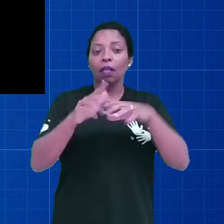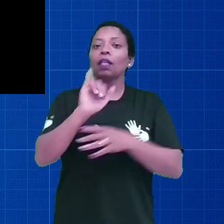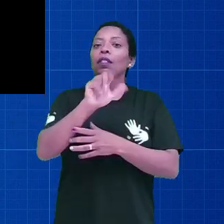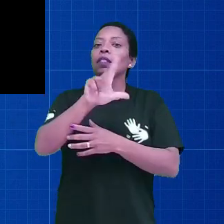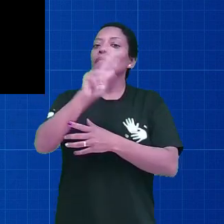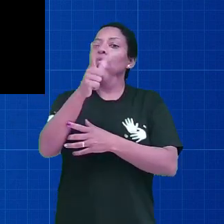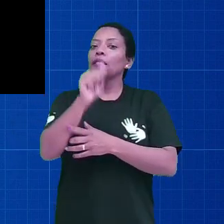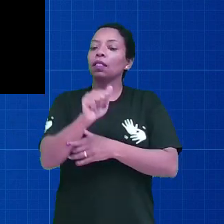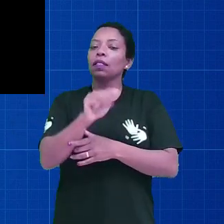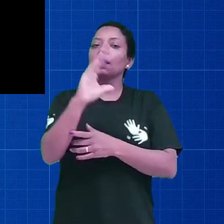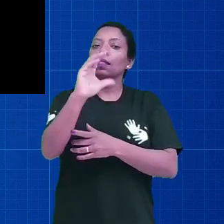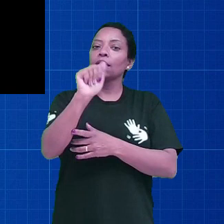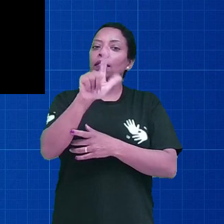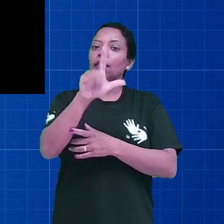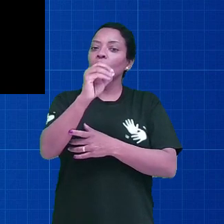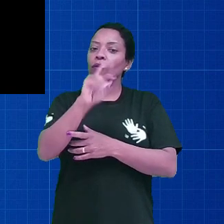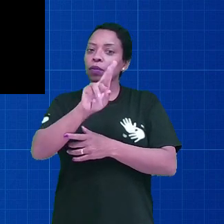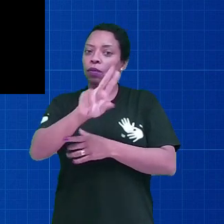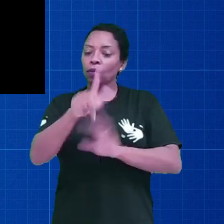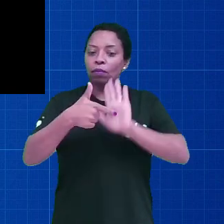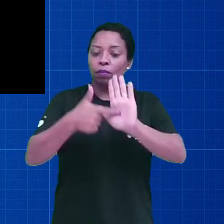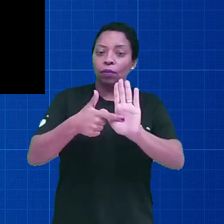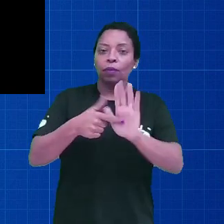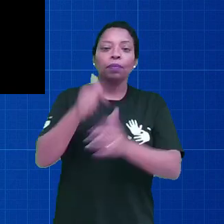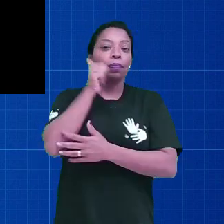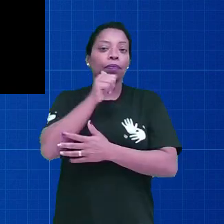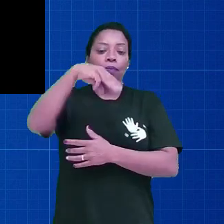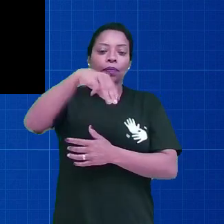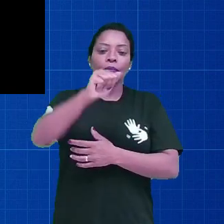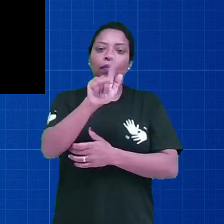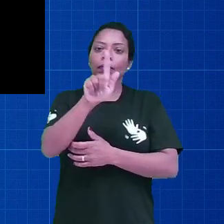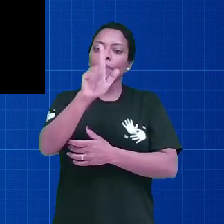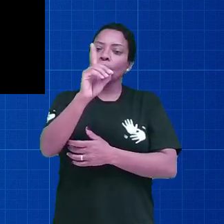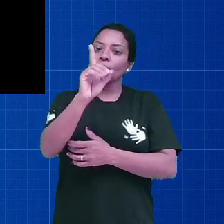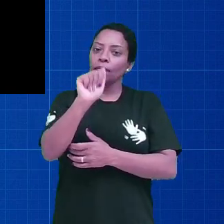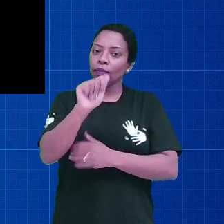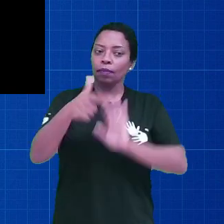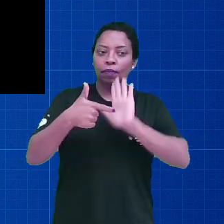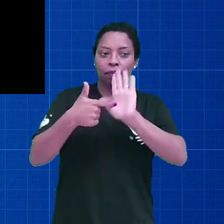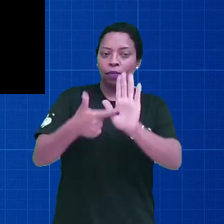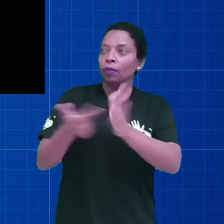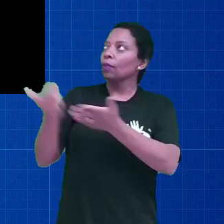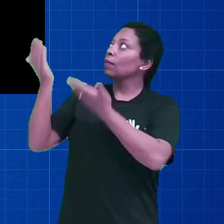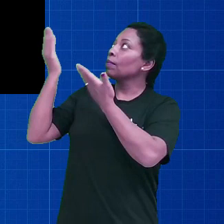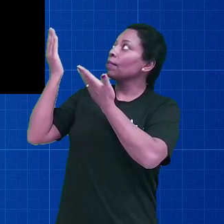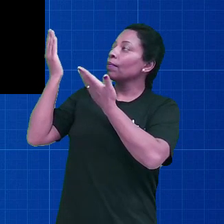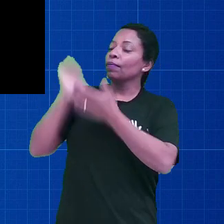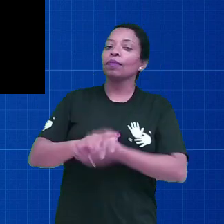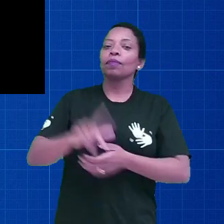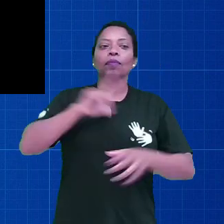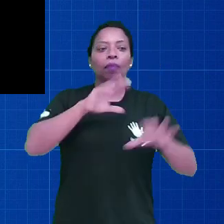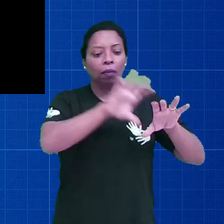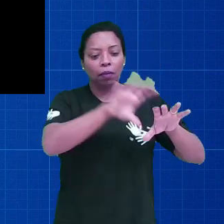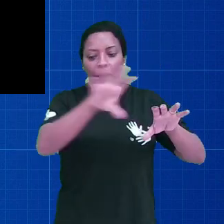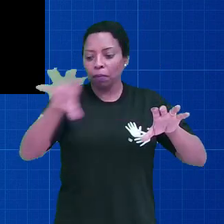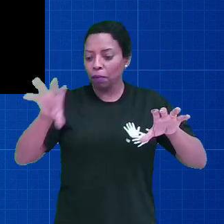descrita inicialmente pela Magda, né, e você nota em determinados locais, tem